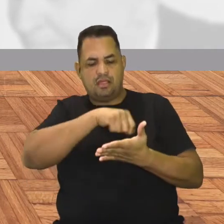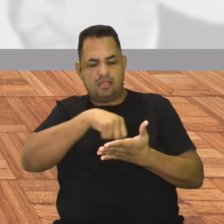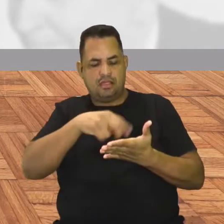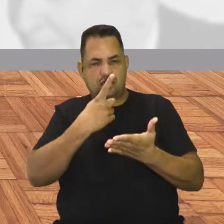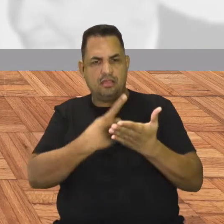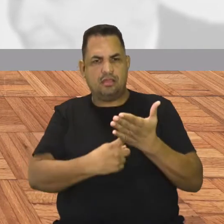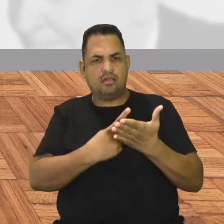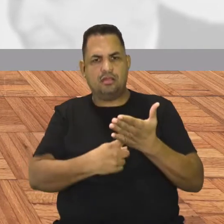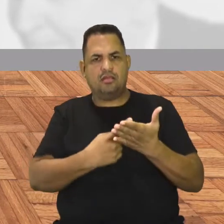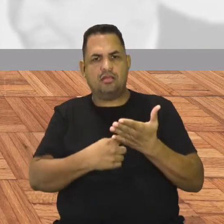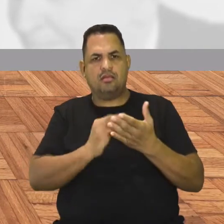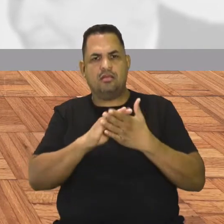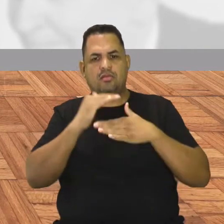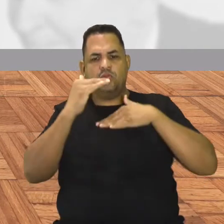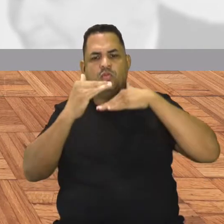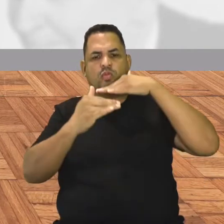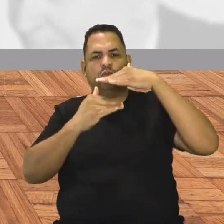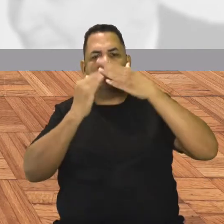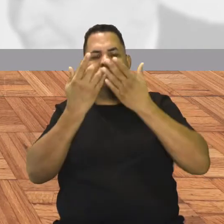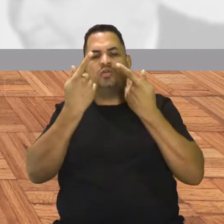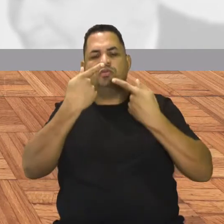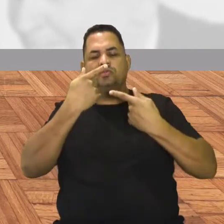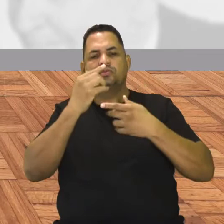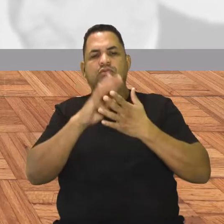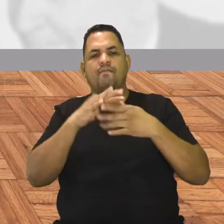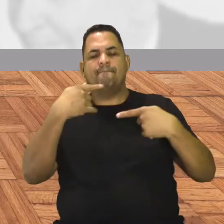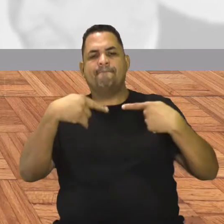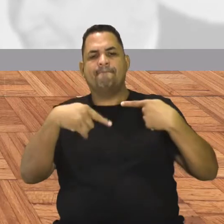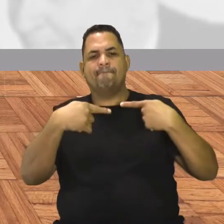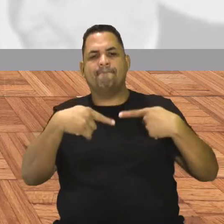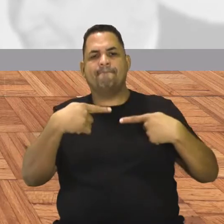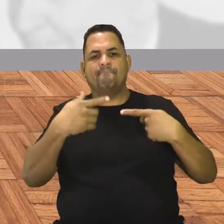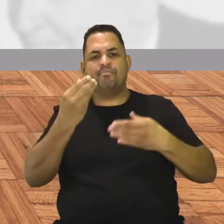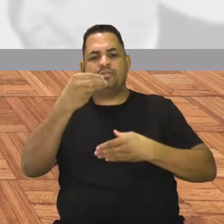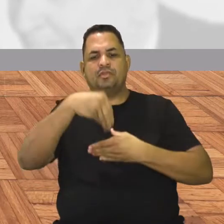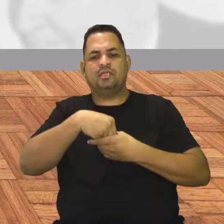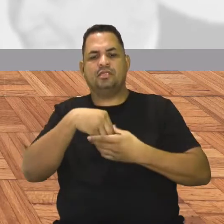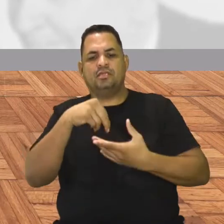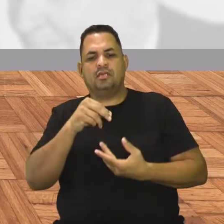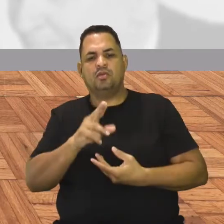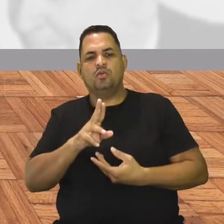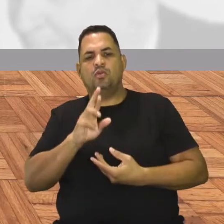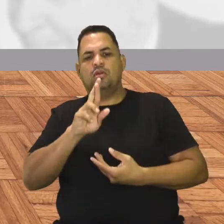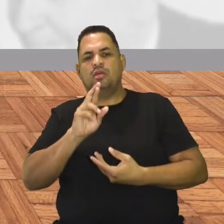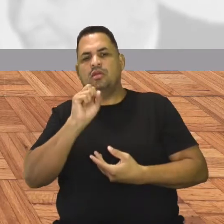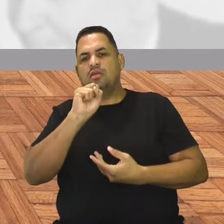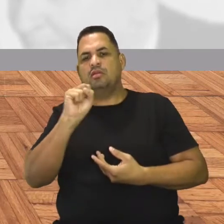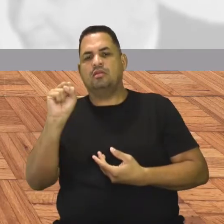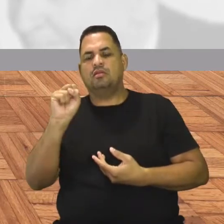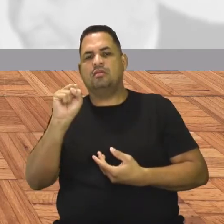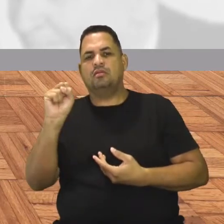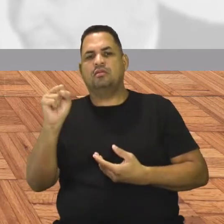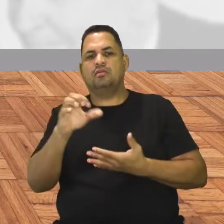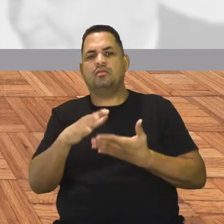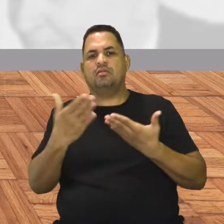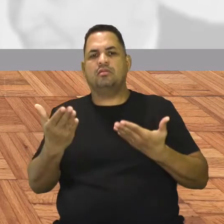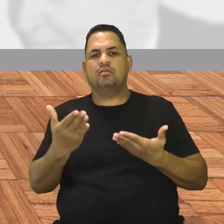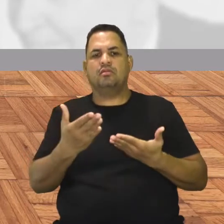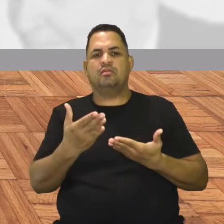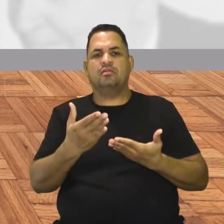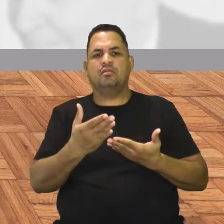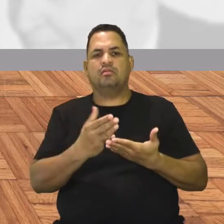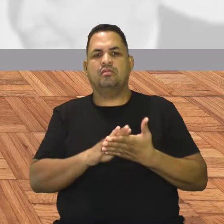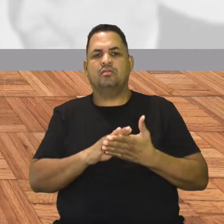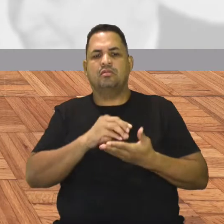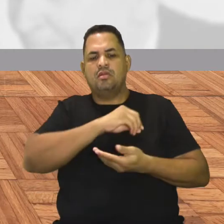vai desenvolver algumas políticas dentro da União Soviética, que foi